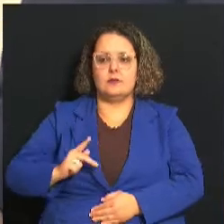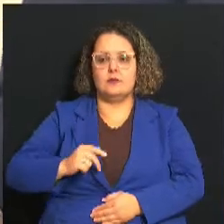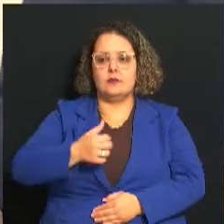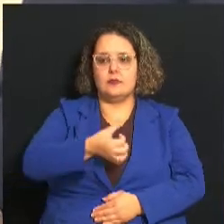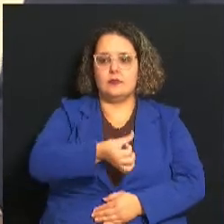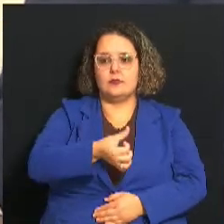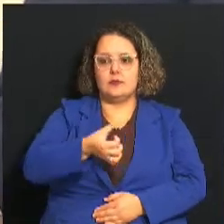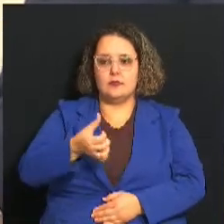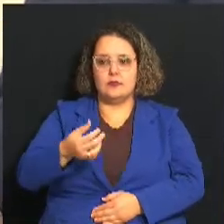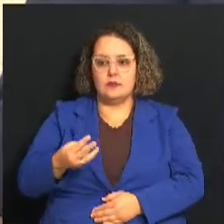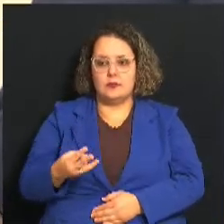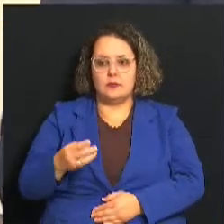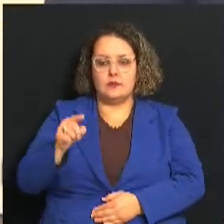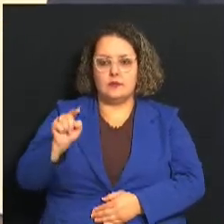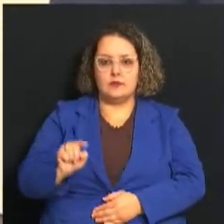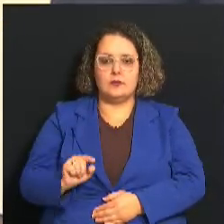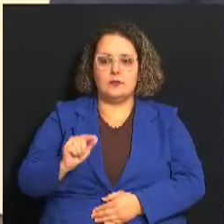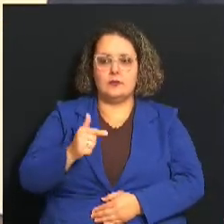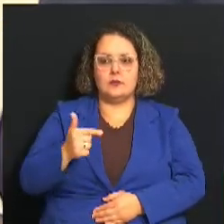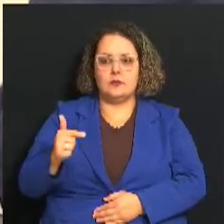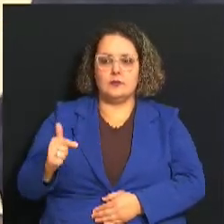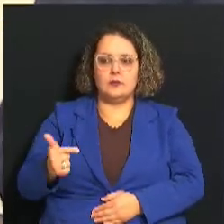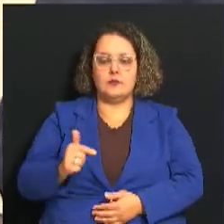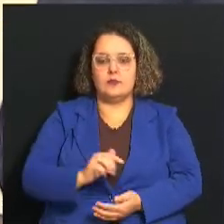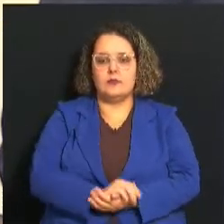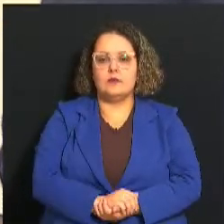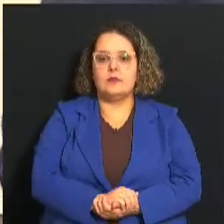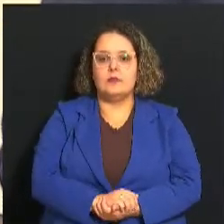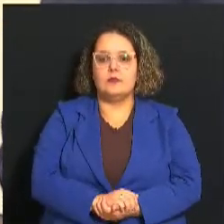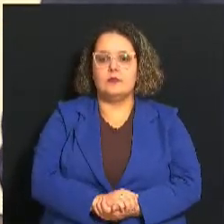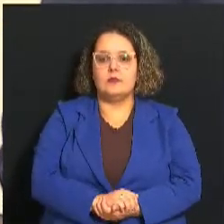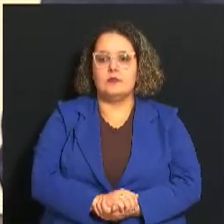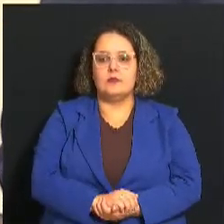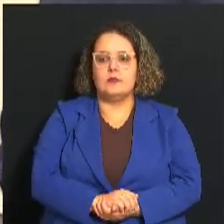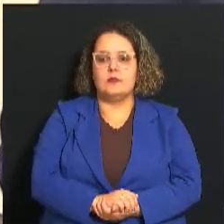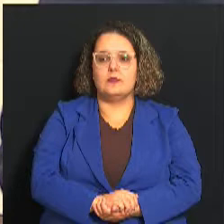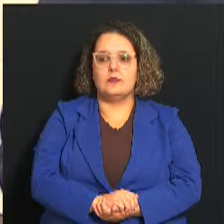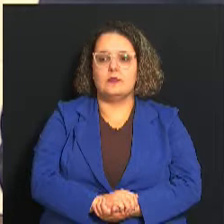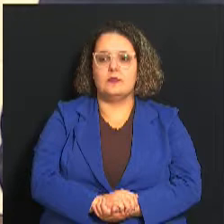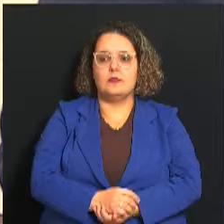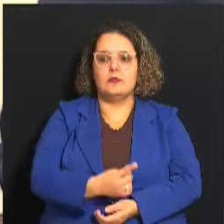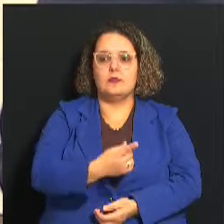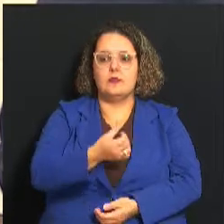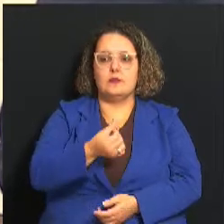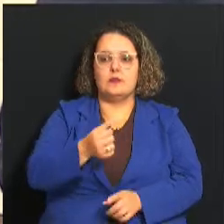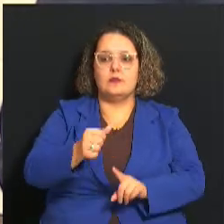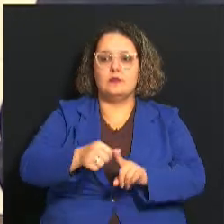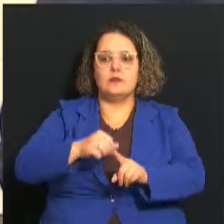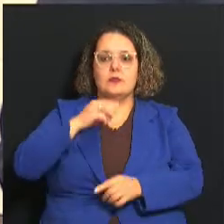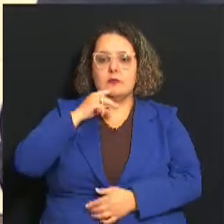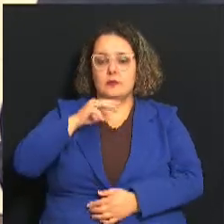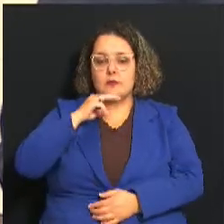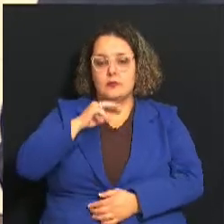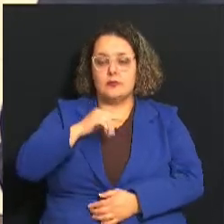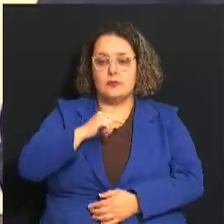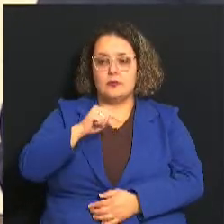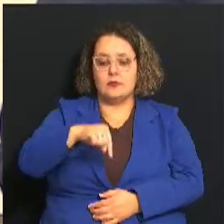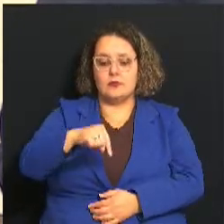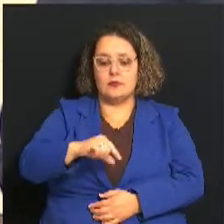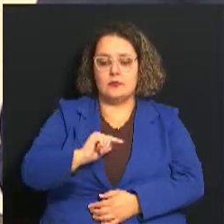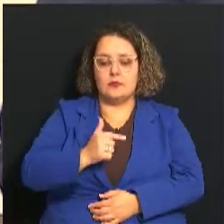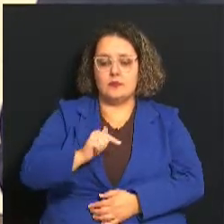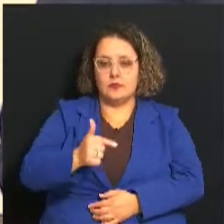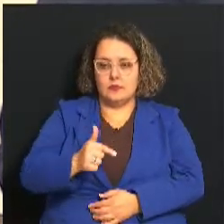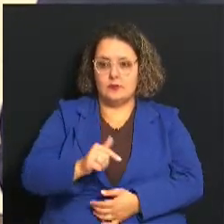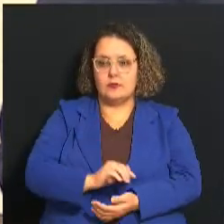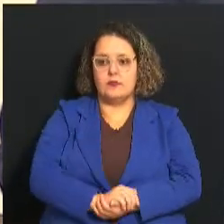63 de 2022, de 16 de março de 2022, nos